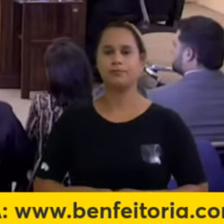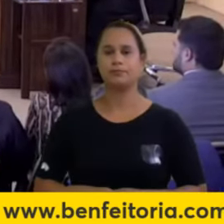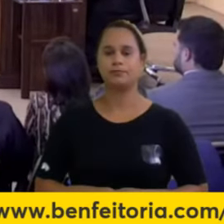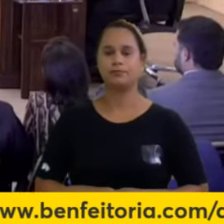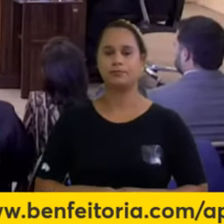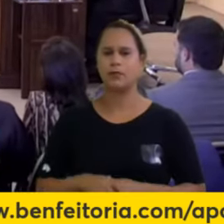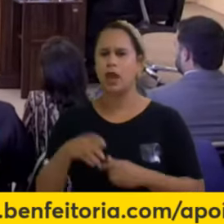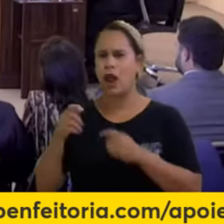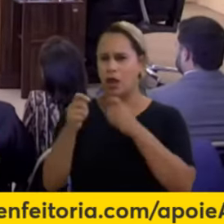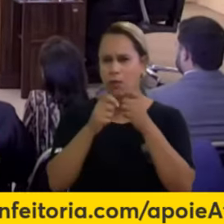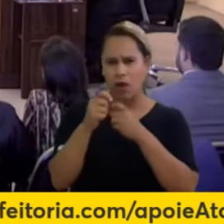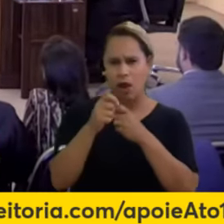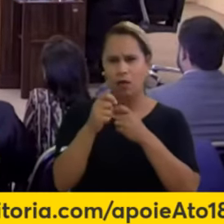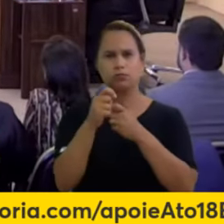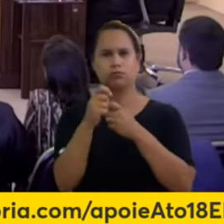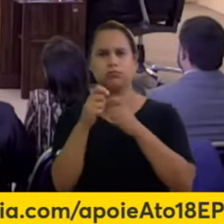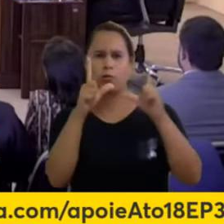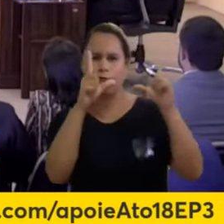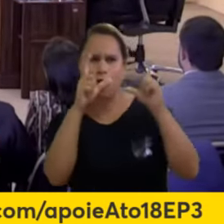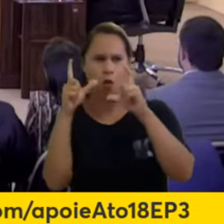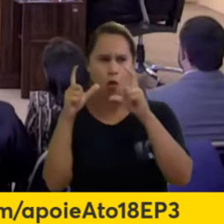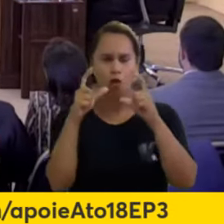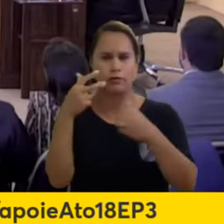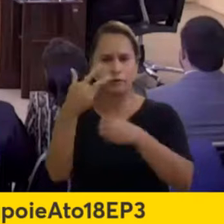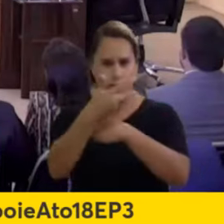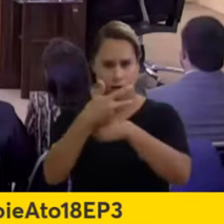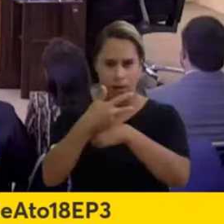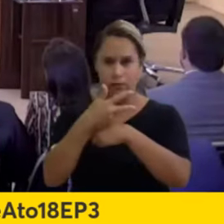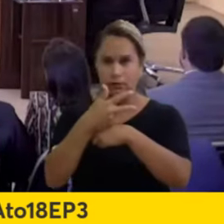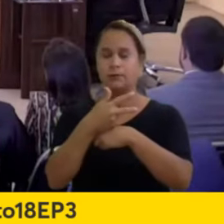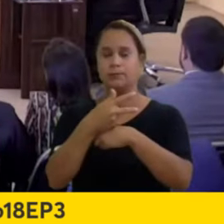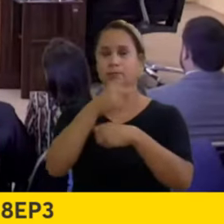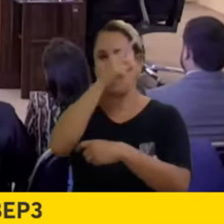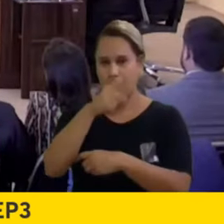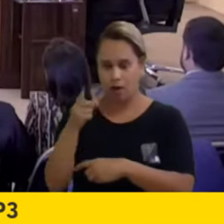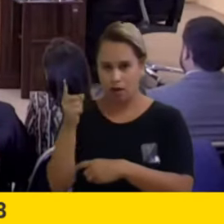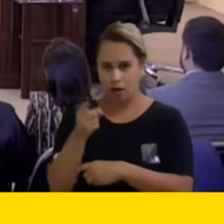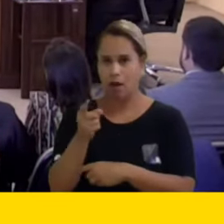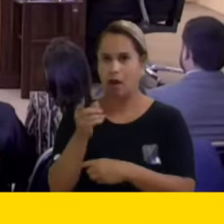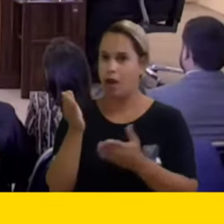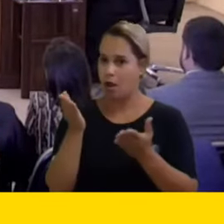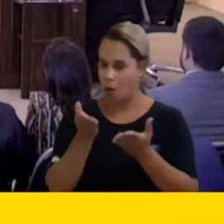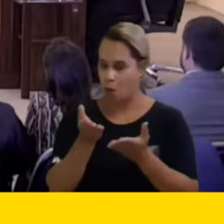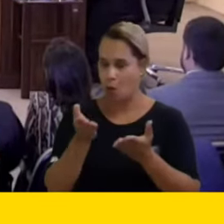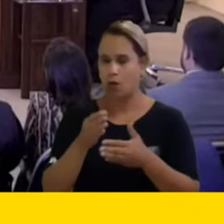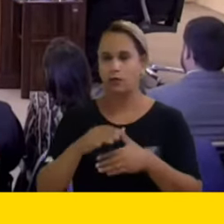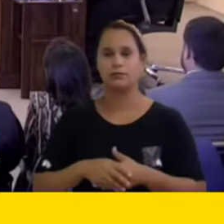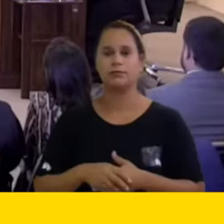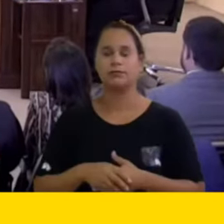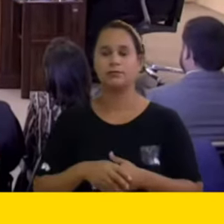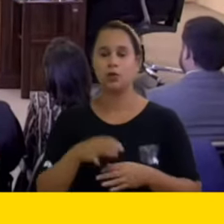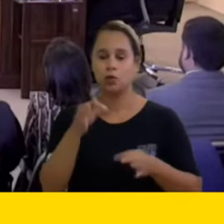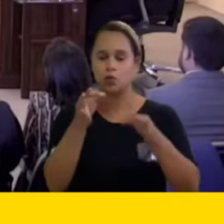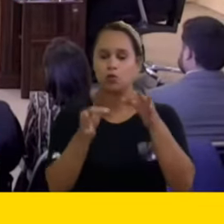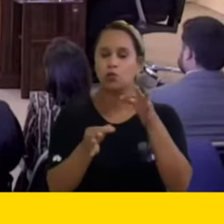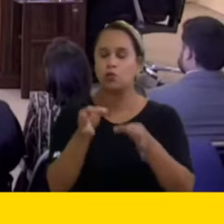as filmagens e as fotografias o processo o julgamento está